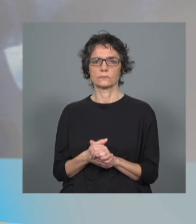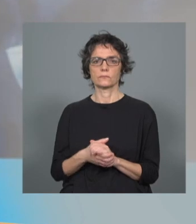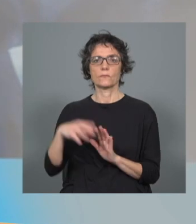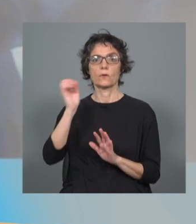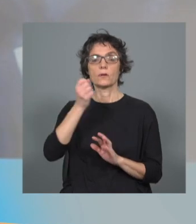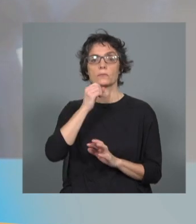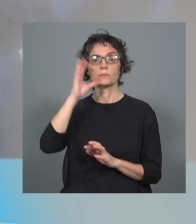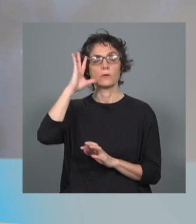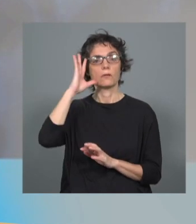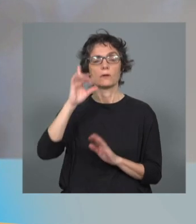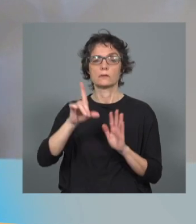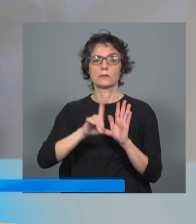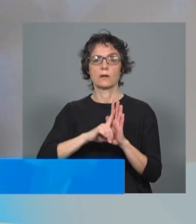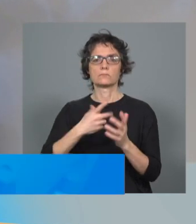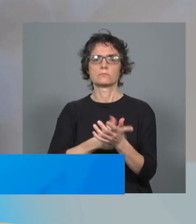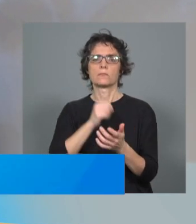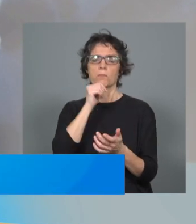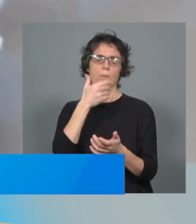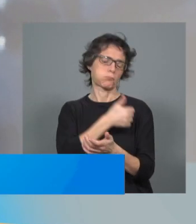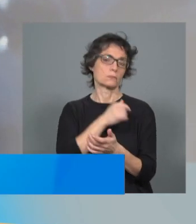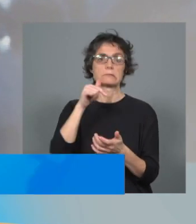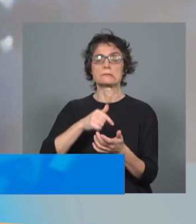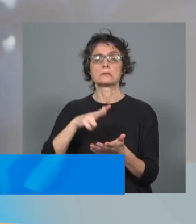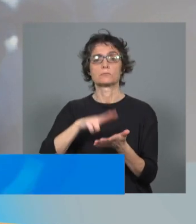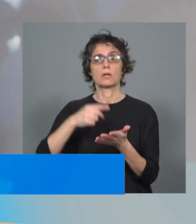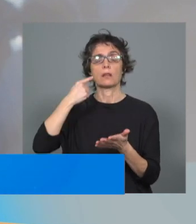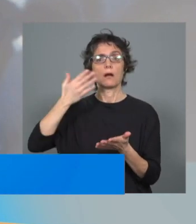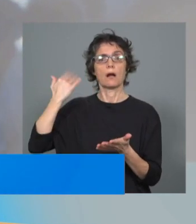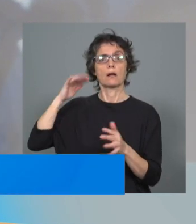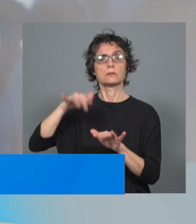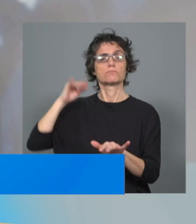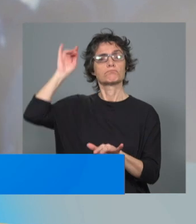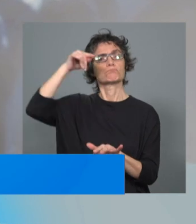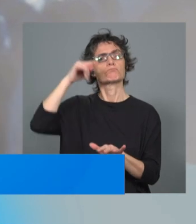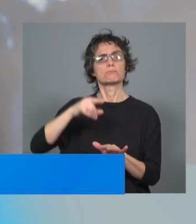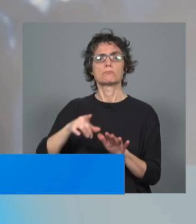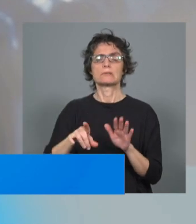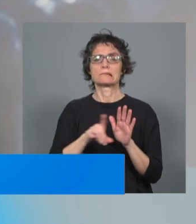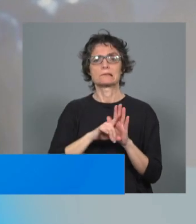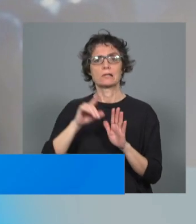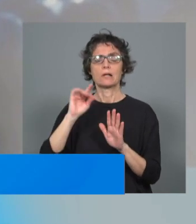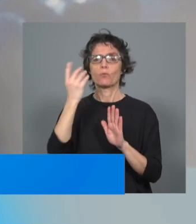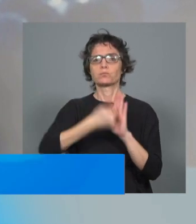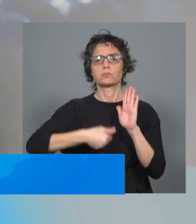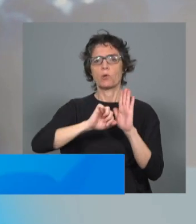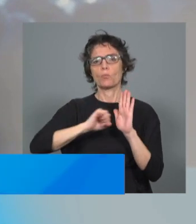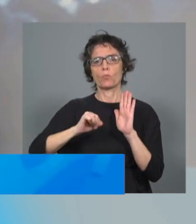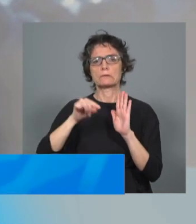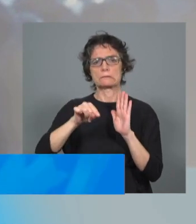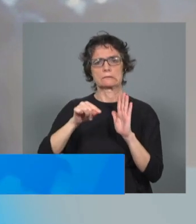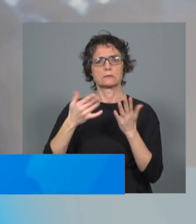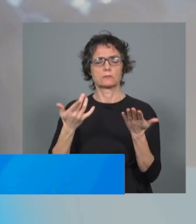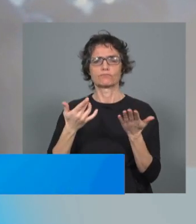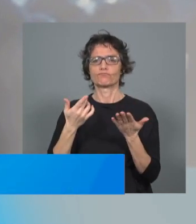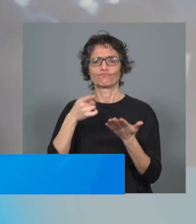Olá, muito boa tarde. A lei de eutanásia aprovada pela Assembleia da República é inconstitucional e o diploma voltou ao Parlamento. E este veto